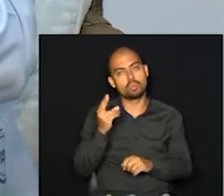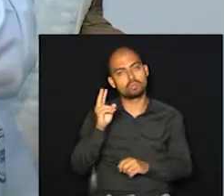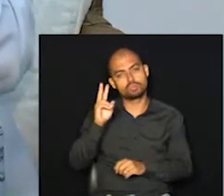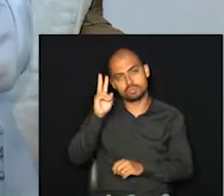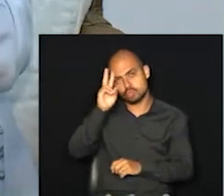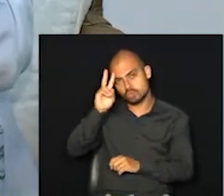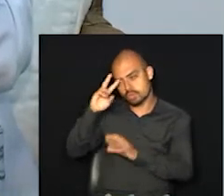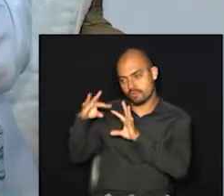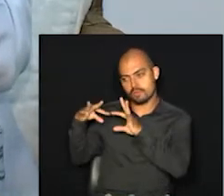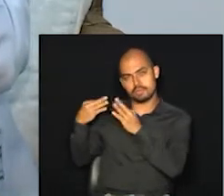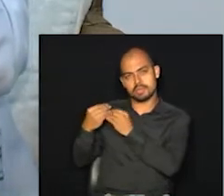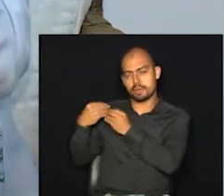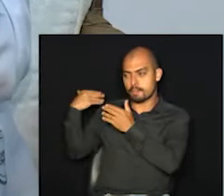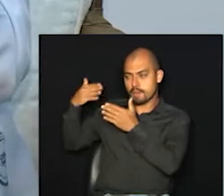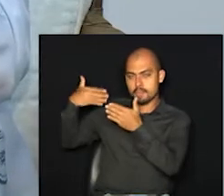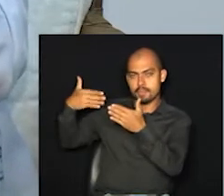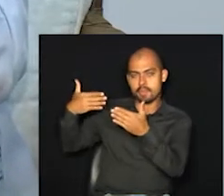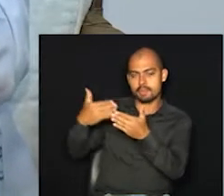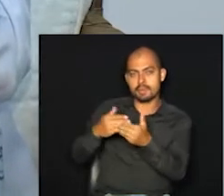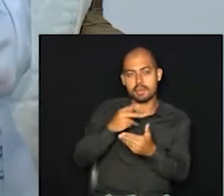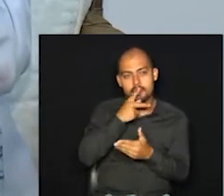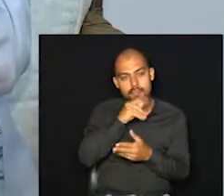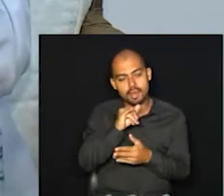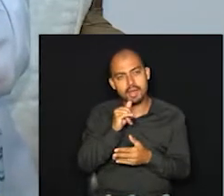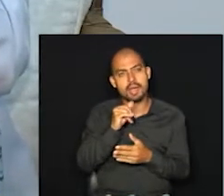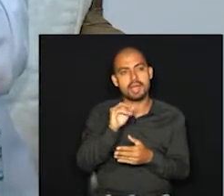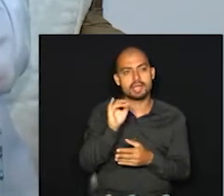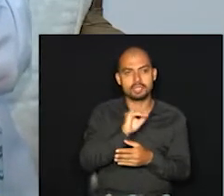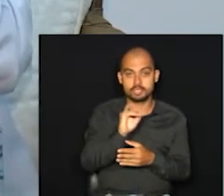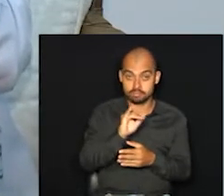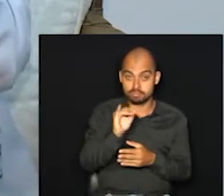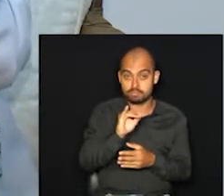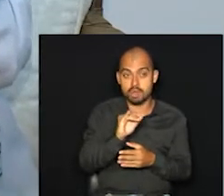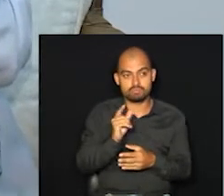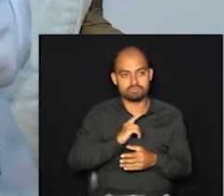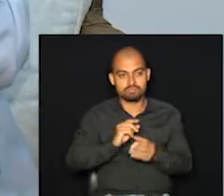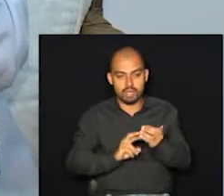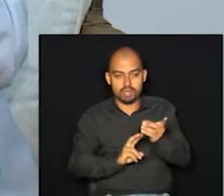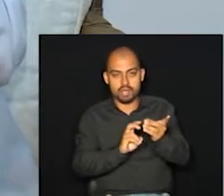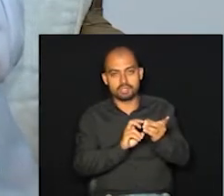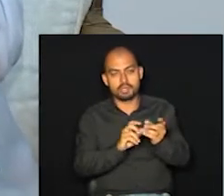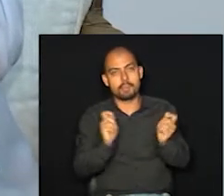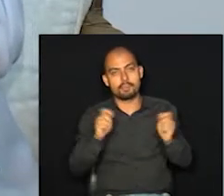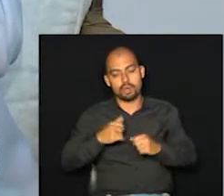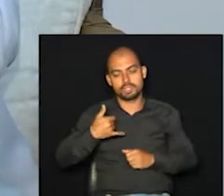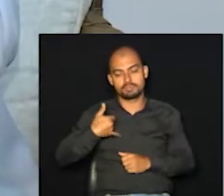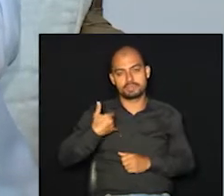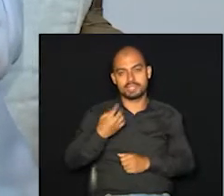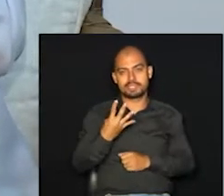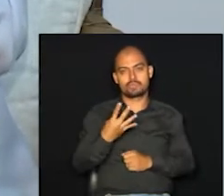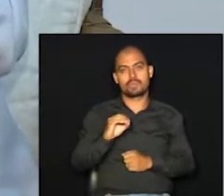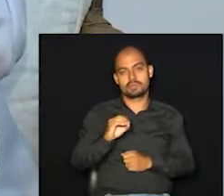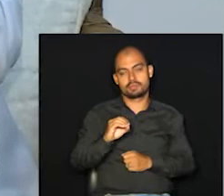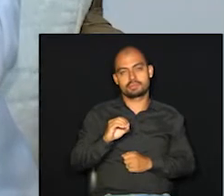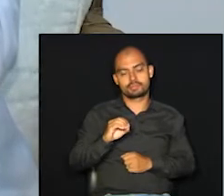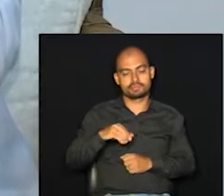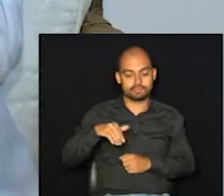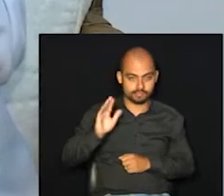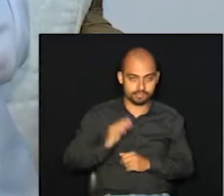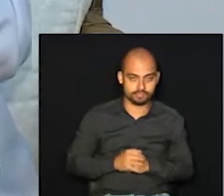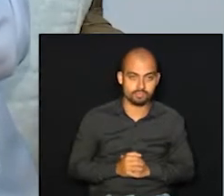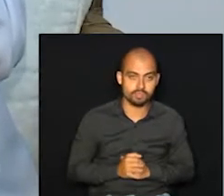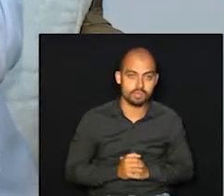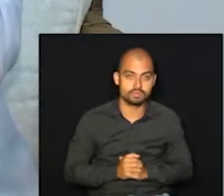familiar positiva, ou seja, o pai ou o irmão que tem câncer de próstata, pode vir a partir dos 40 anos e eles serão